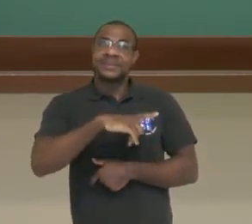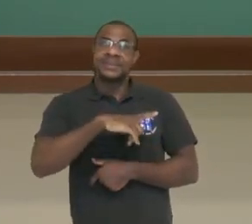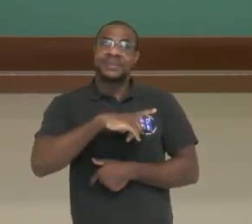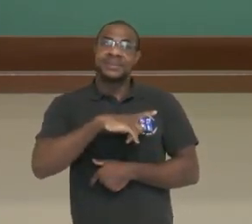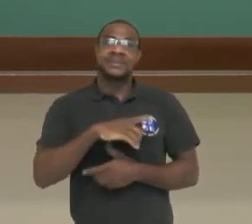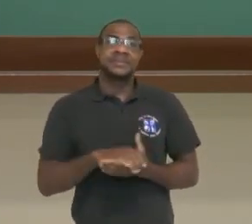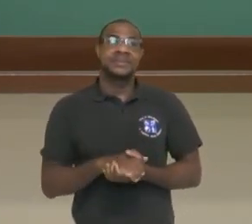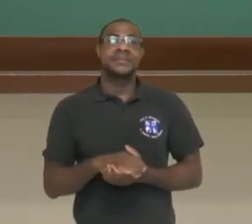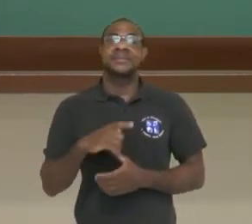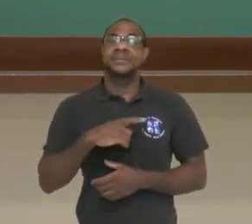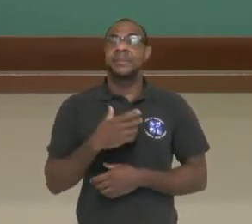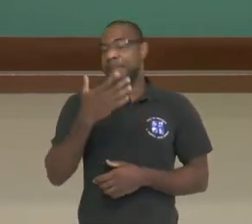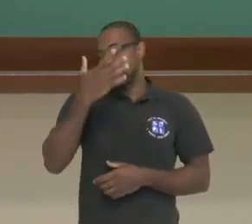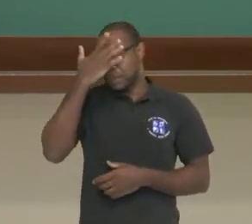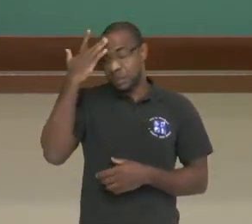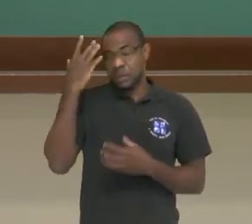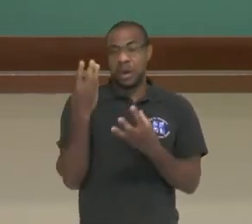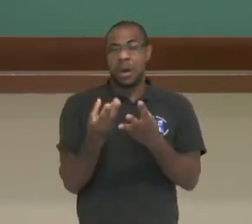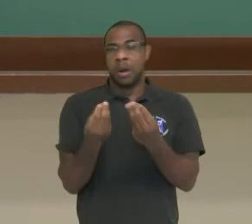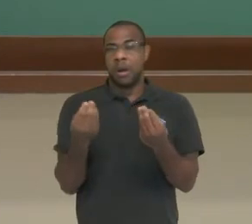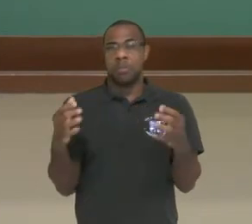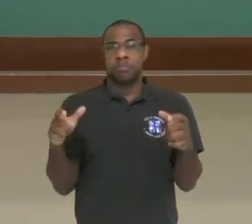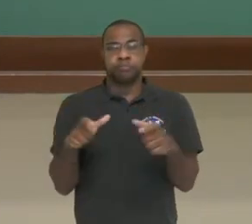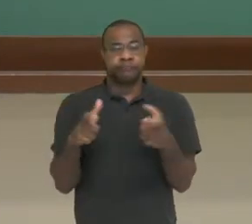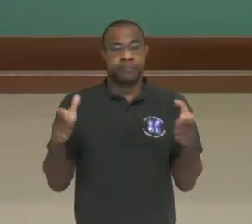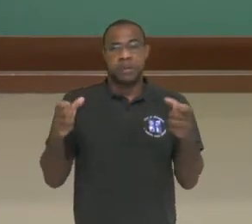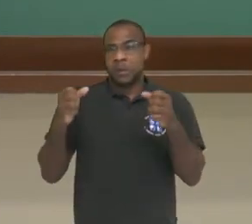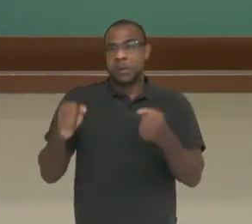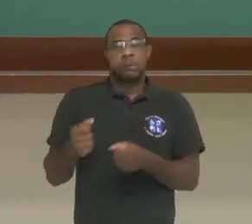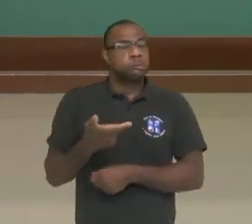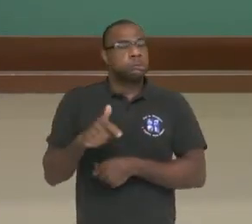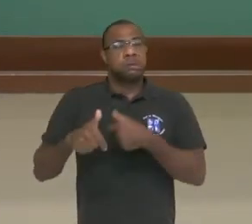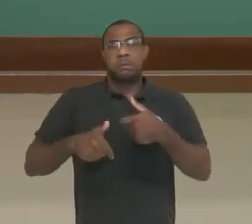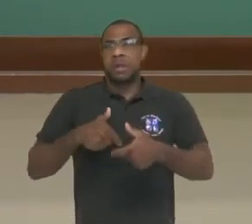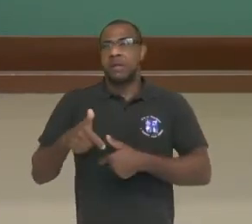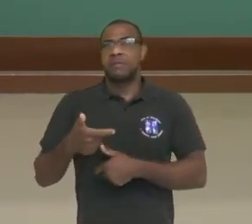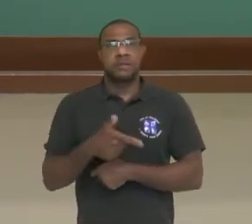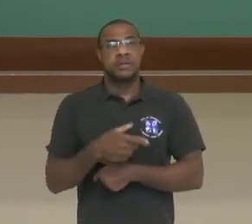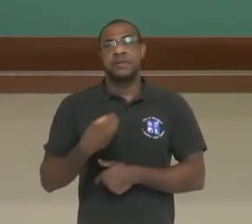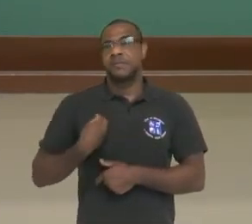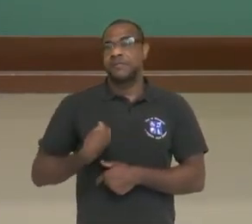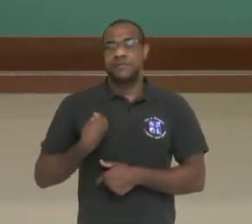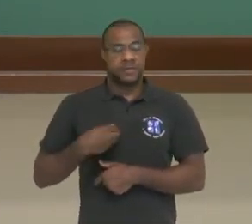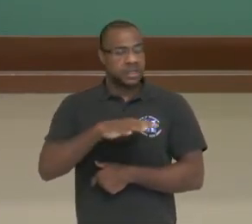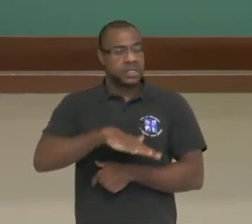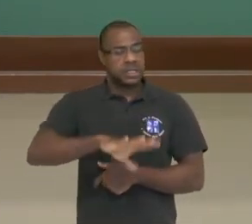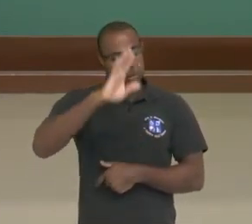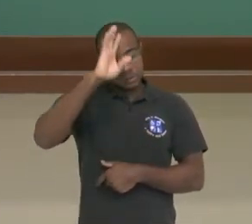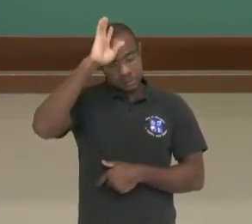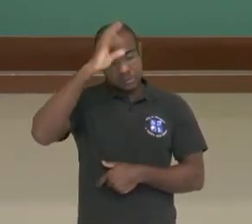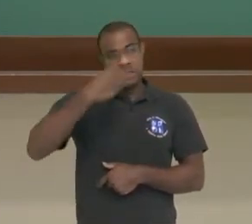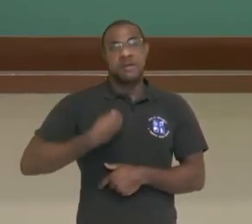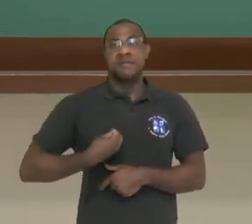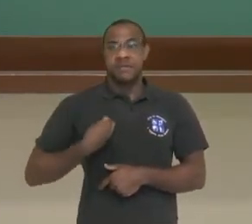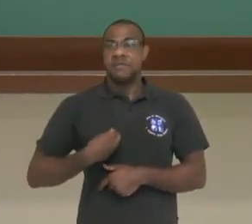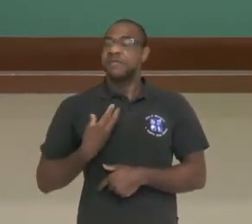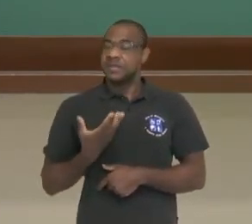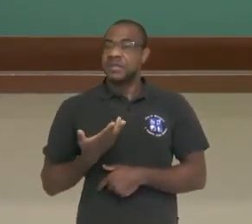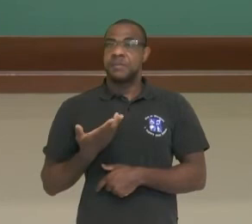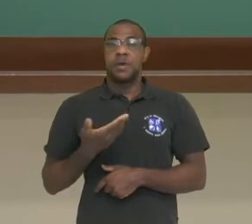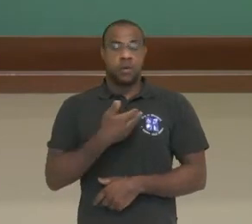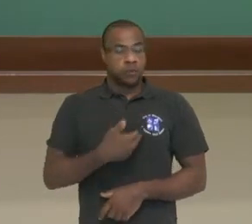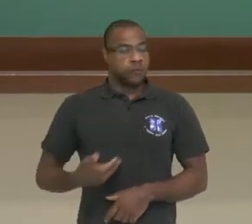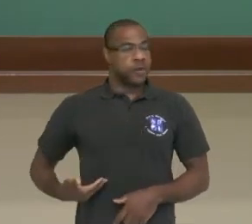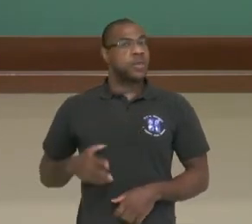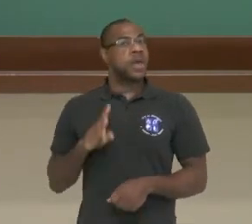um grande contingente de pessoas onerosas, sem trabalhar em Roma, viviam às custas do governo, e para isso você